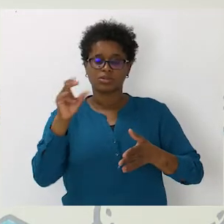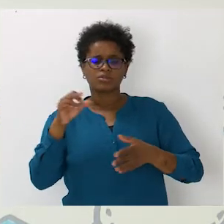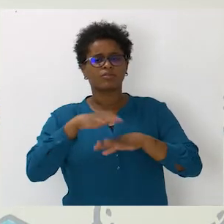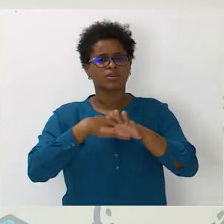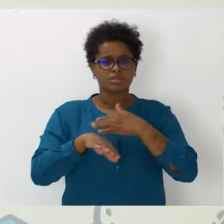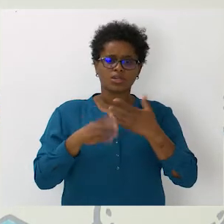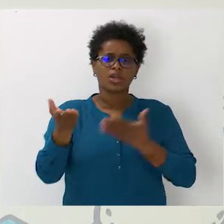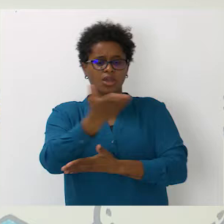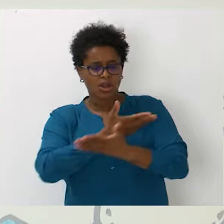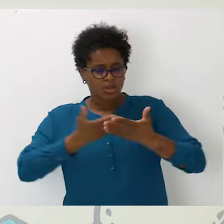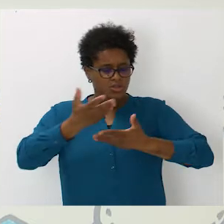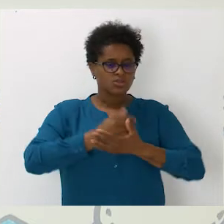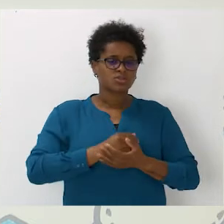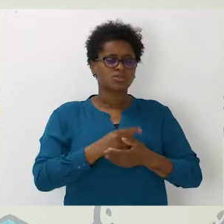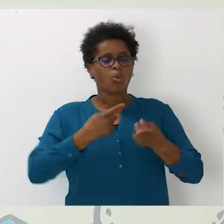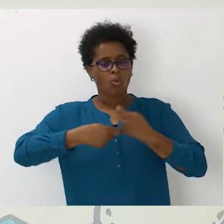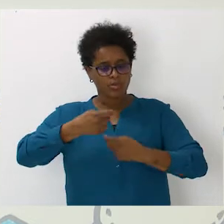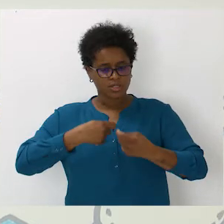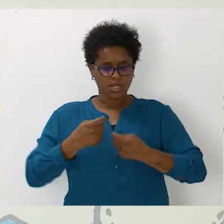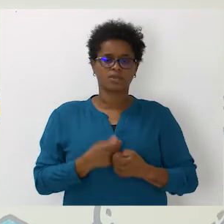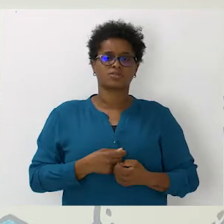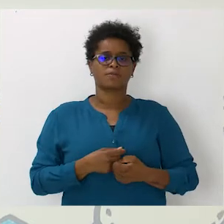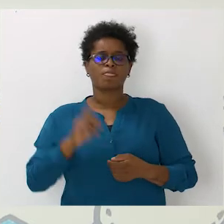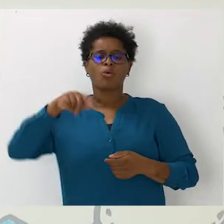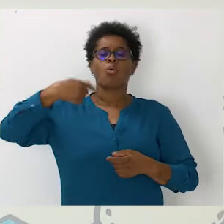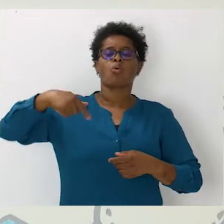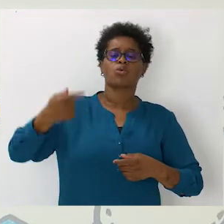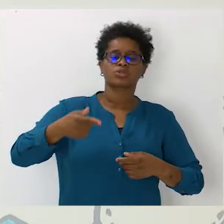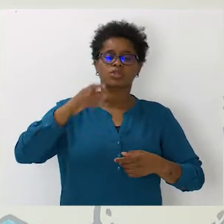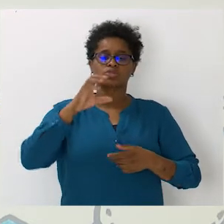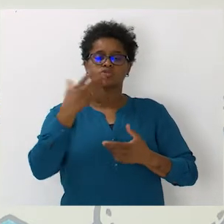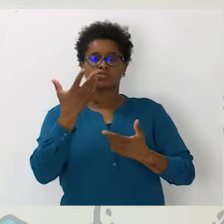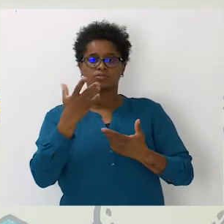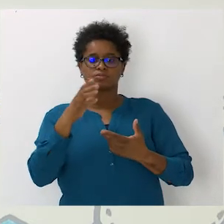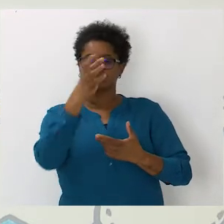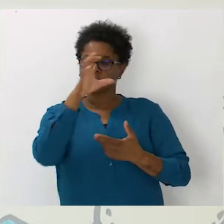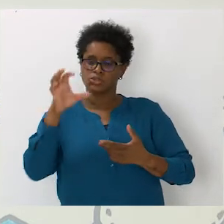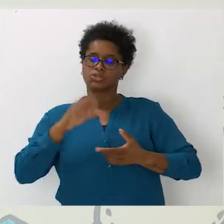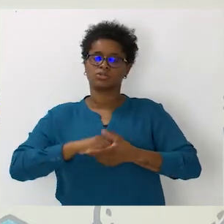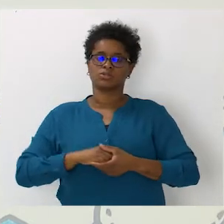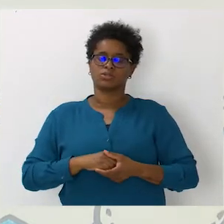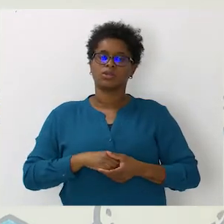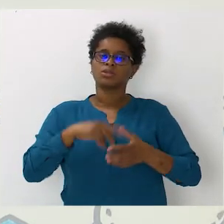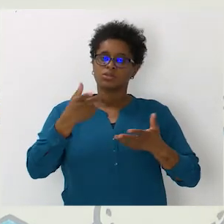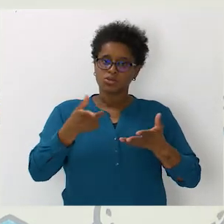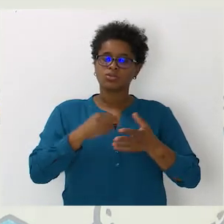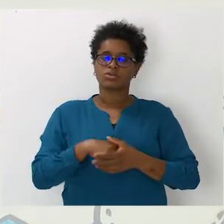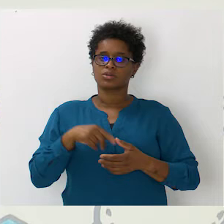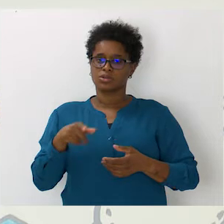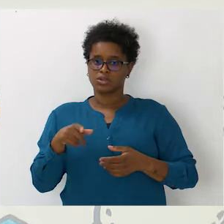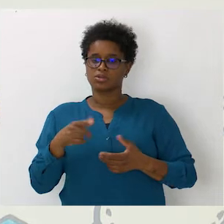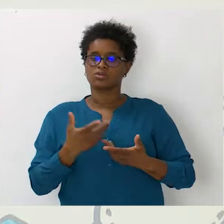fazia relações comerciais com outras civilizações. Ok?